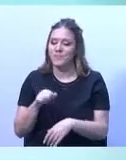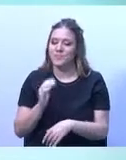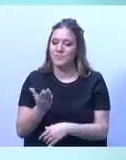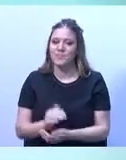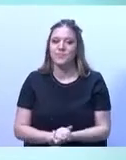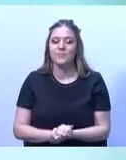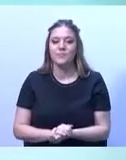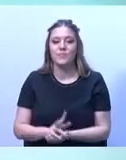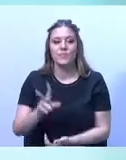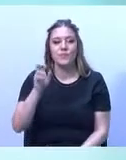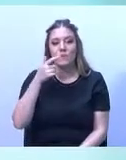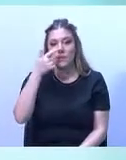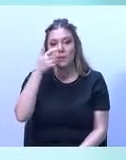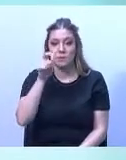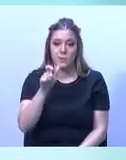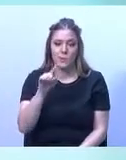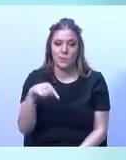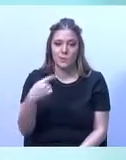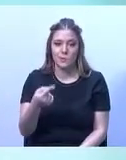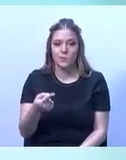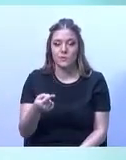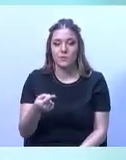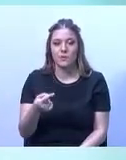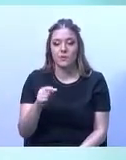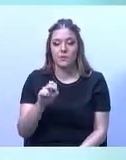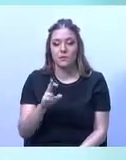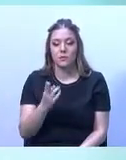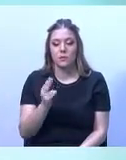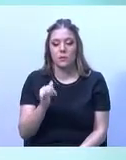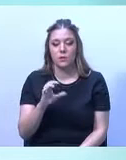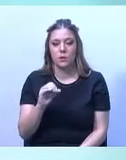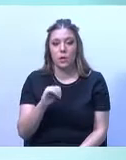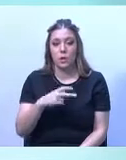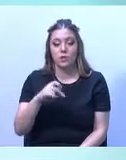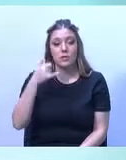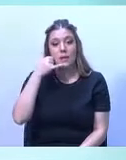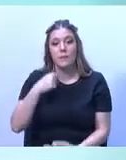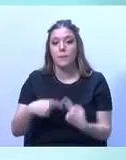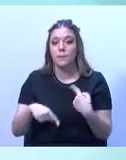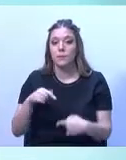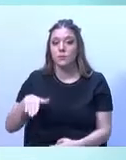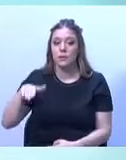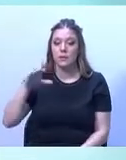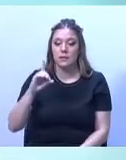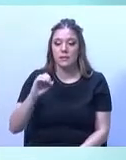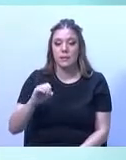Isso mesmo. Vamos ouvir a questão de mais um telespectador. Junta-se a nós Rui Costa, Liga de Matosinhos, tem 60 anos. Bem-vindo.